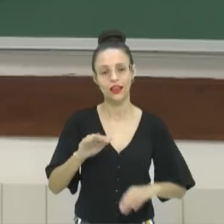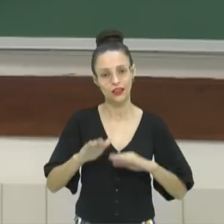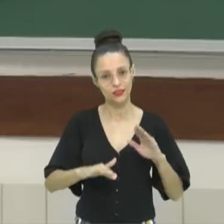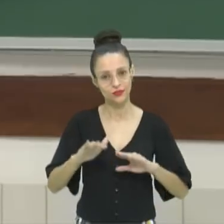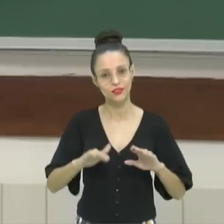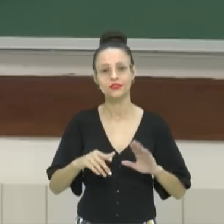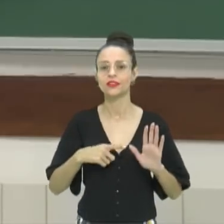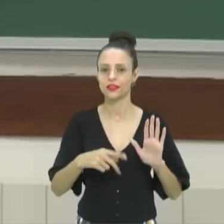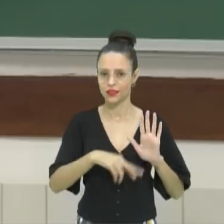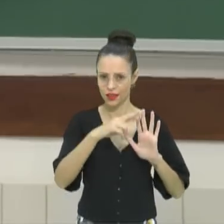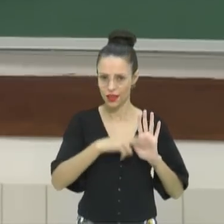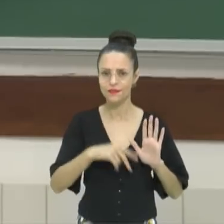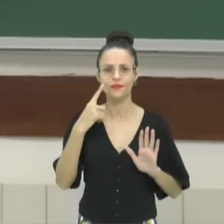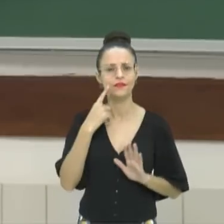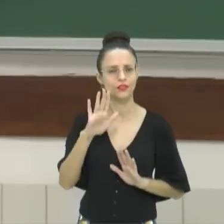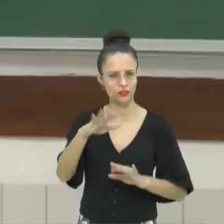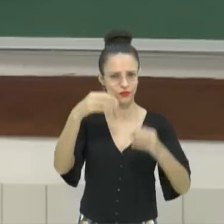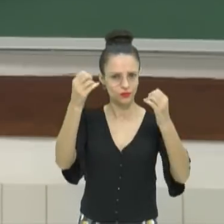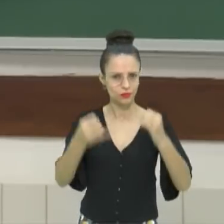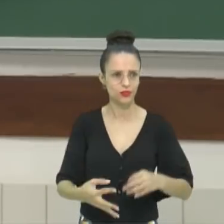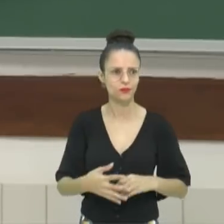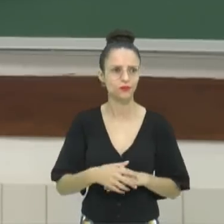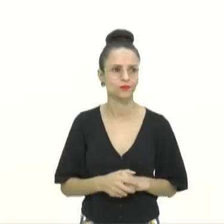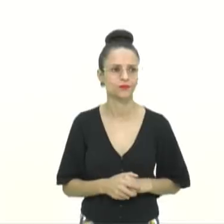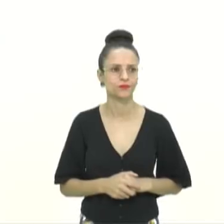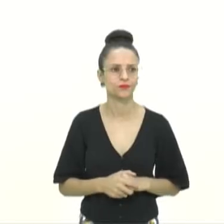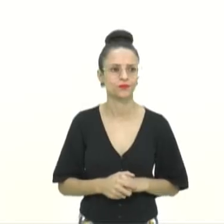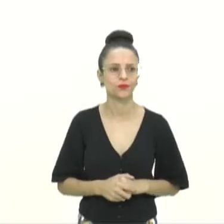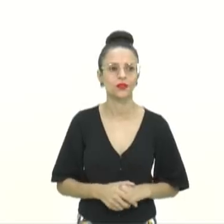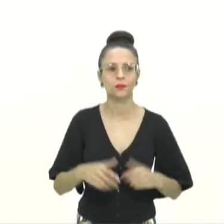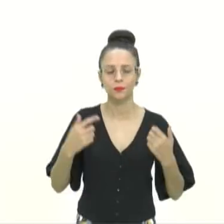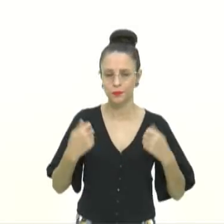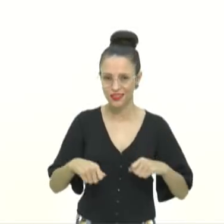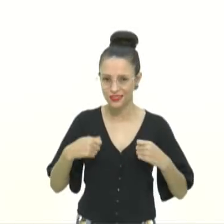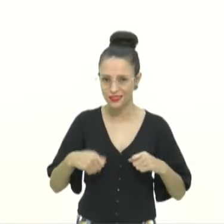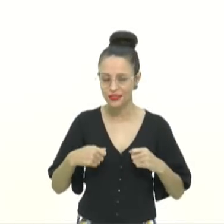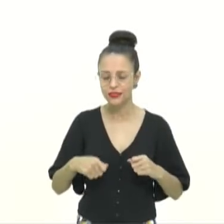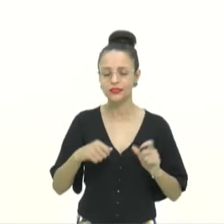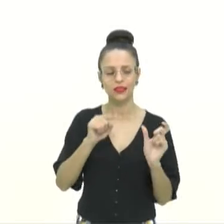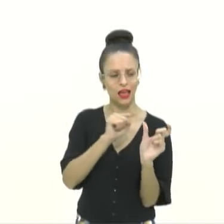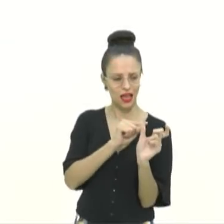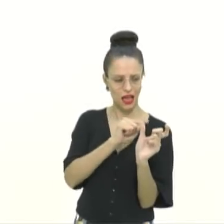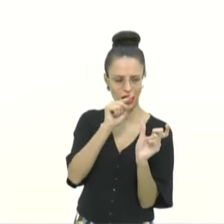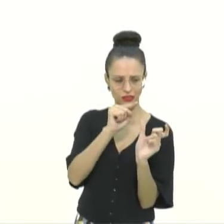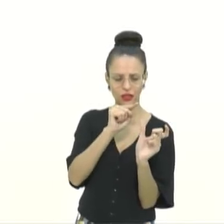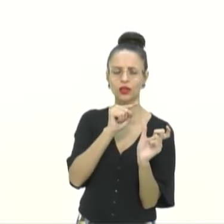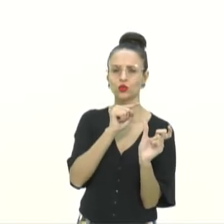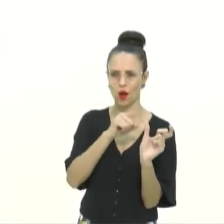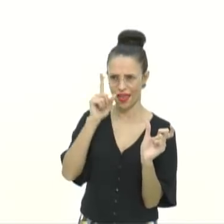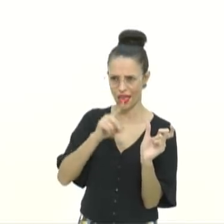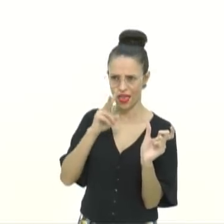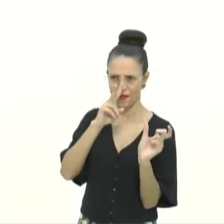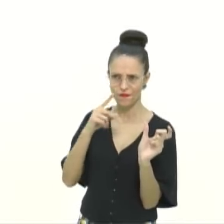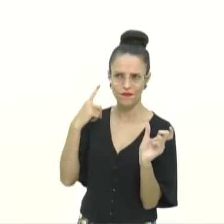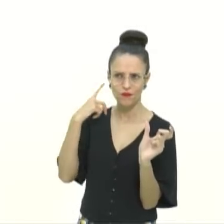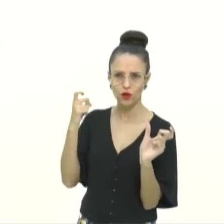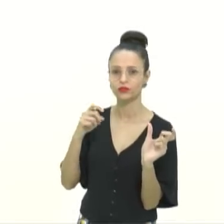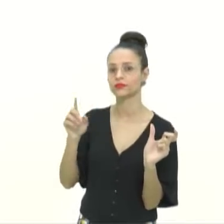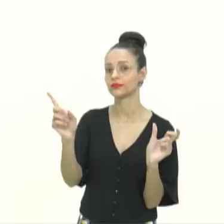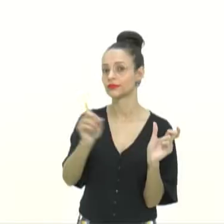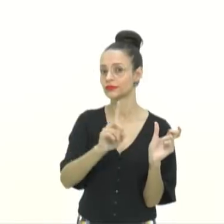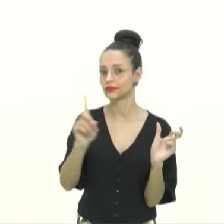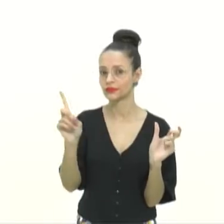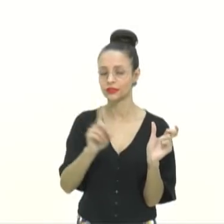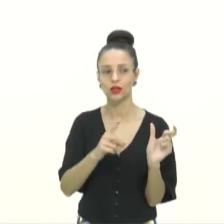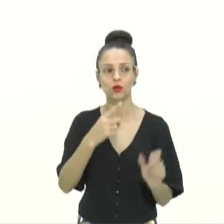a regrinha. A gente já vai falar disso também. Precisa ter acento para ser tônica, professora? Não,